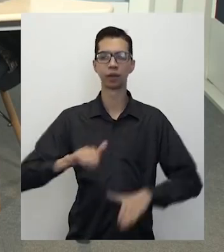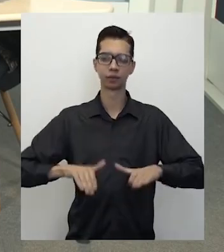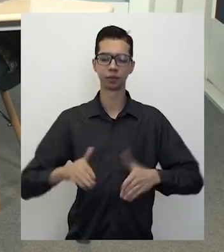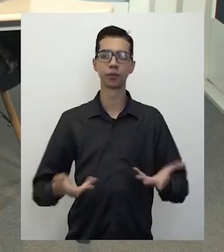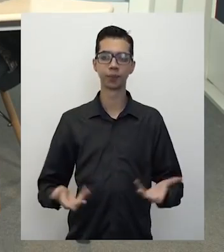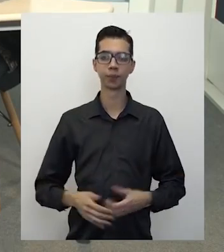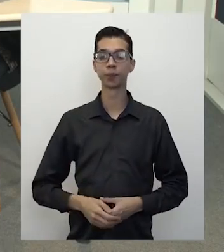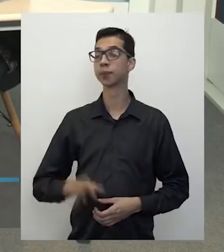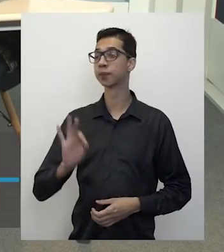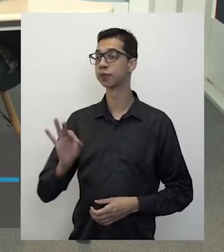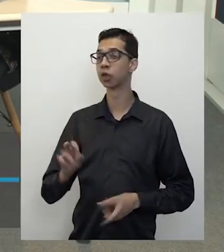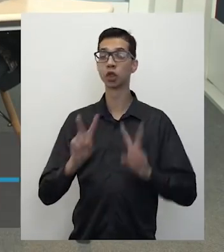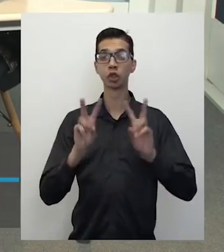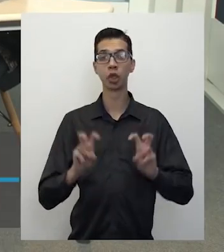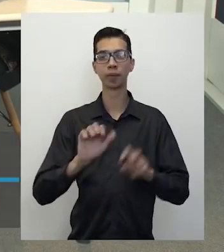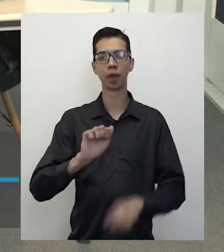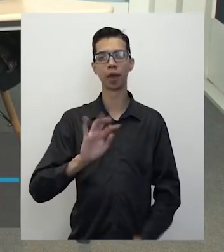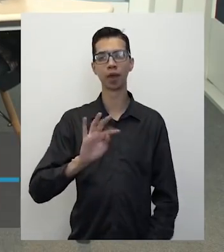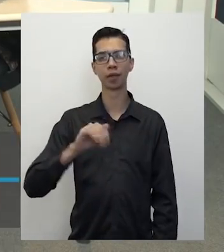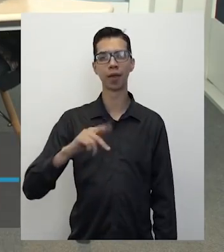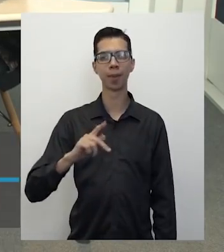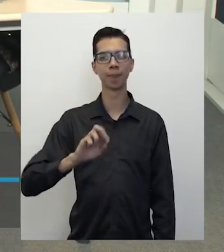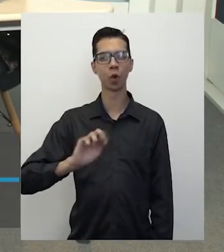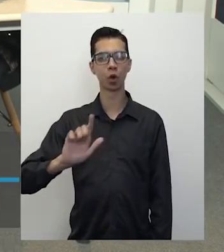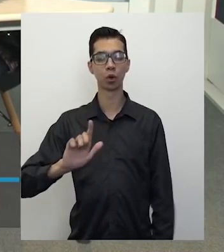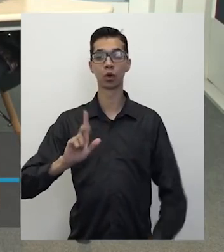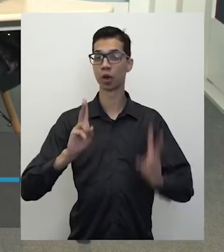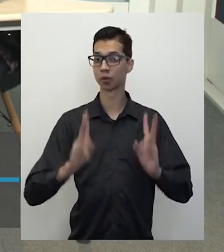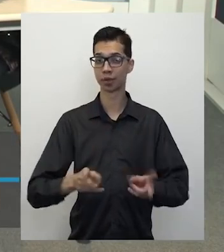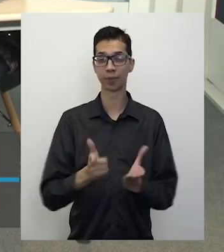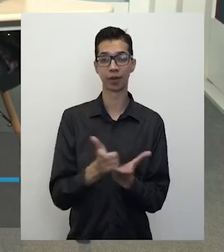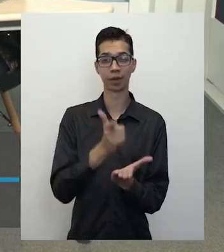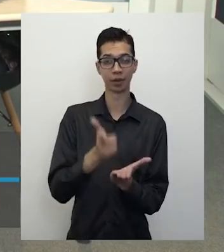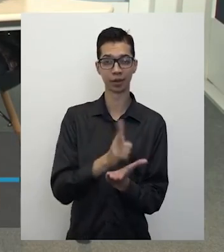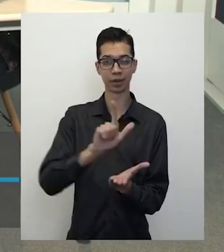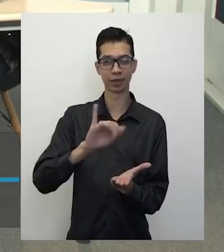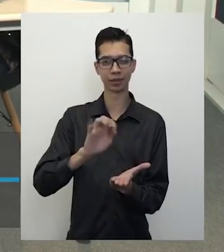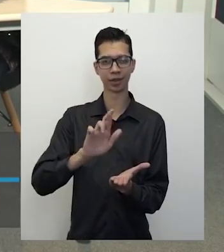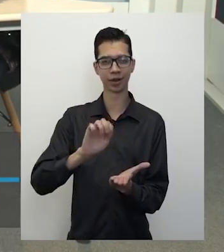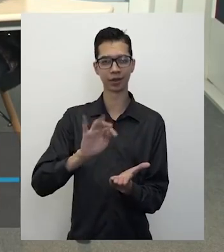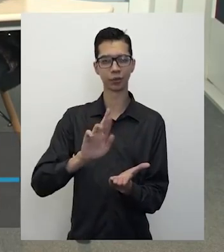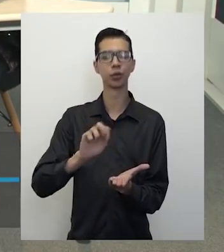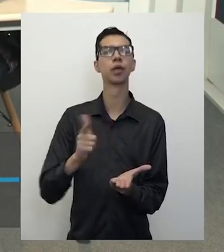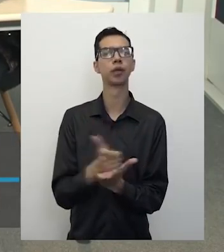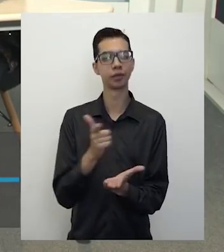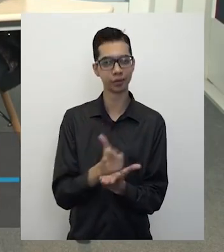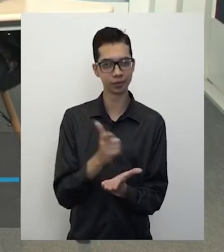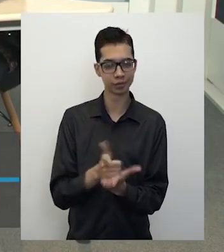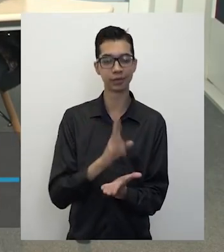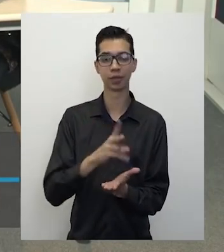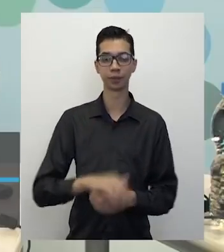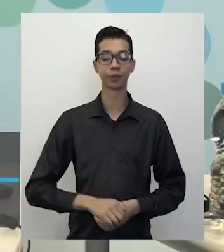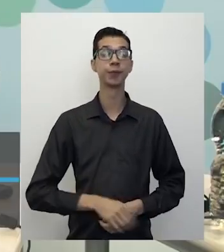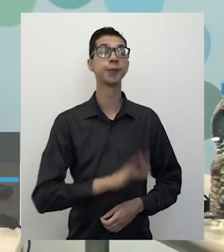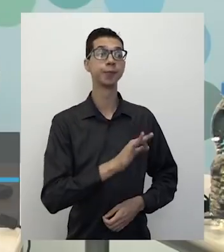atemporais são as que mais acabam virando literatura. Exatamente. Né? Inclusive, se eu não me engano, logo no comecinho das aulas, acho que não sei se foi do 7º ano, do 6º ano, o